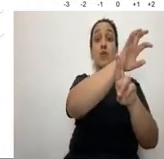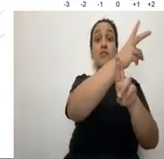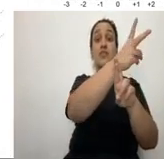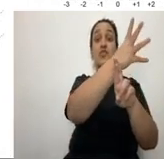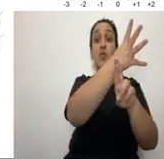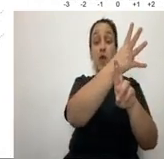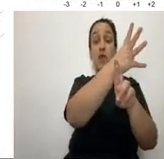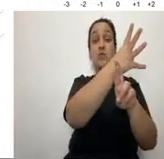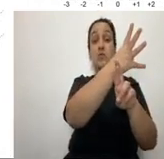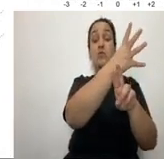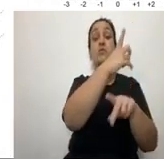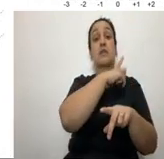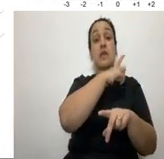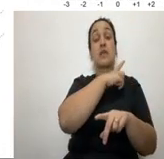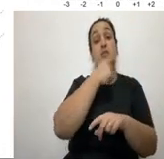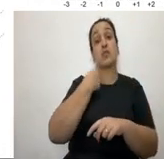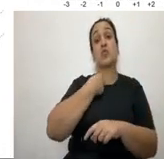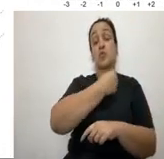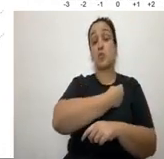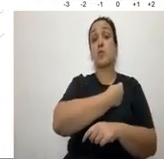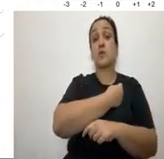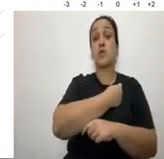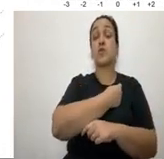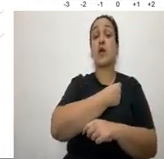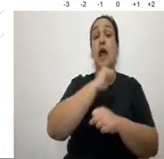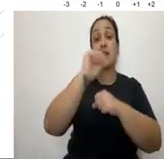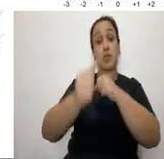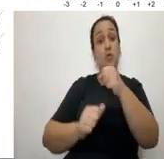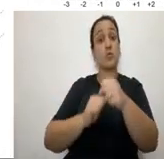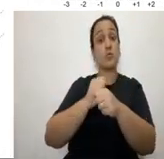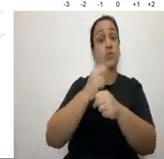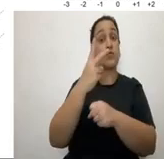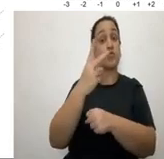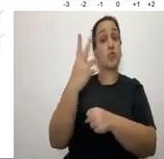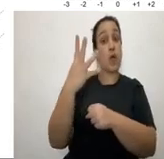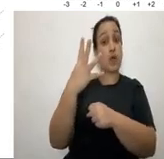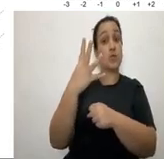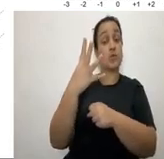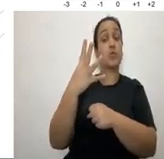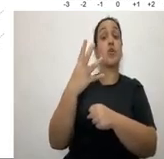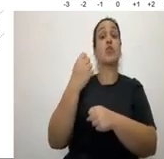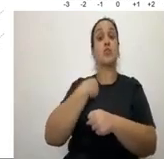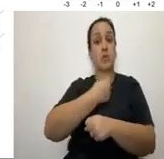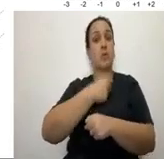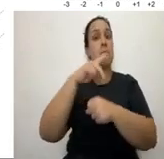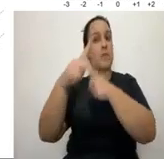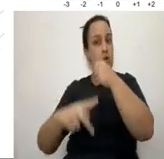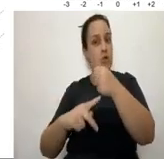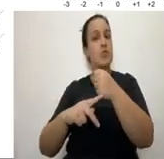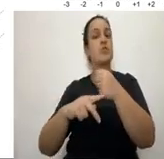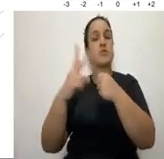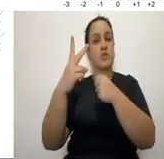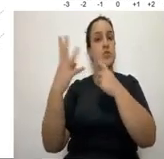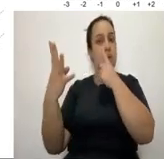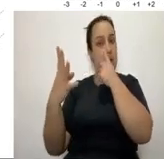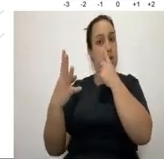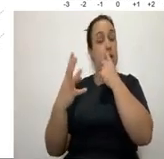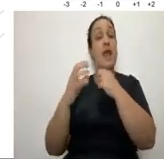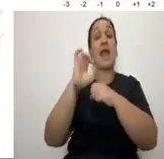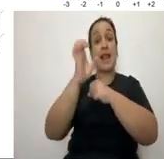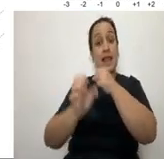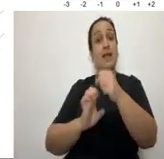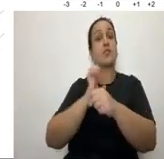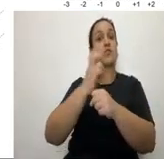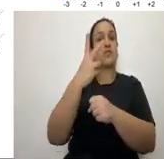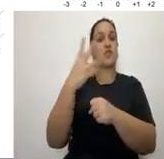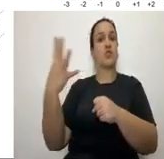número atômico 24, logo ele tem número atômico de 24, número de prótons 24,